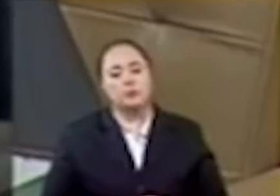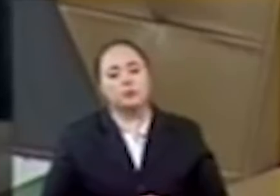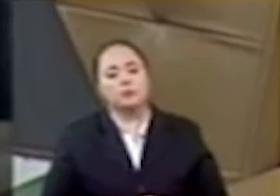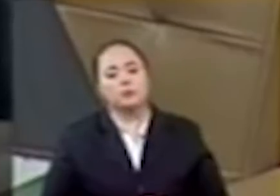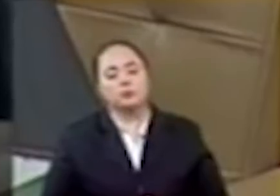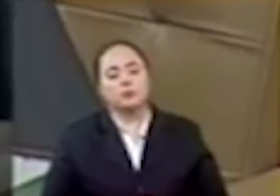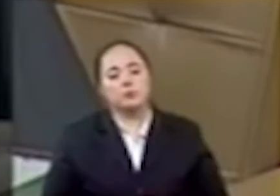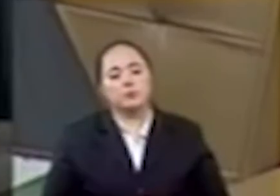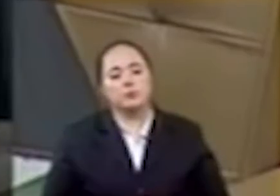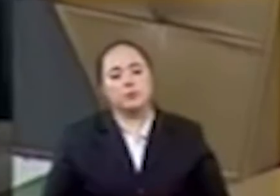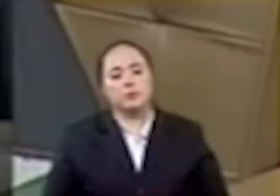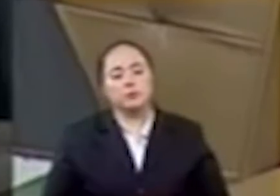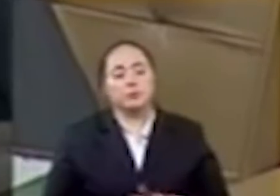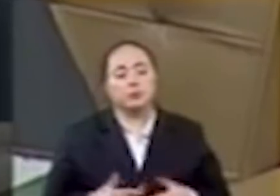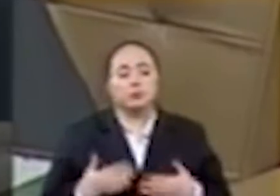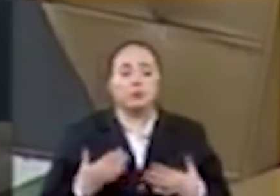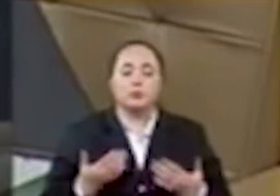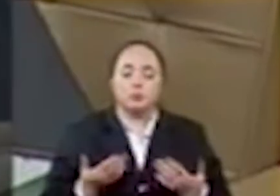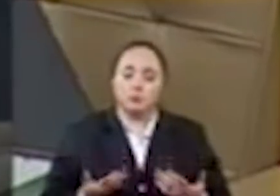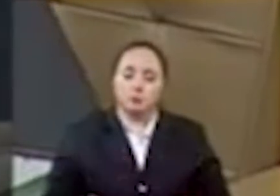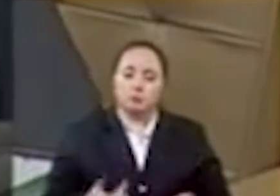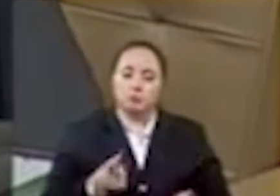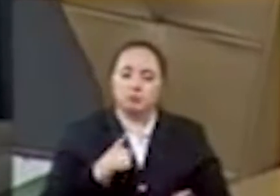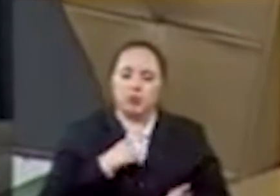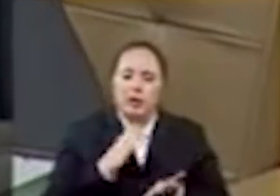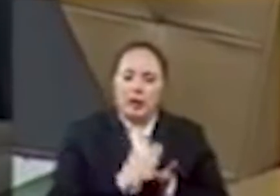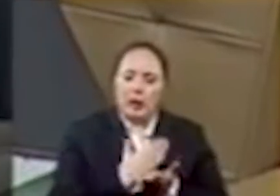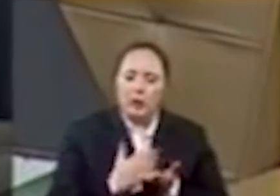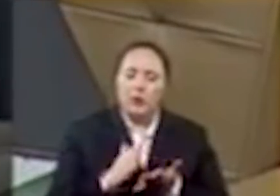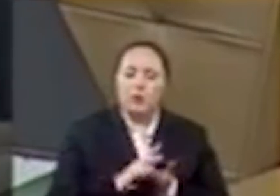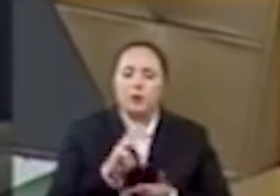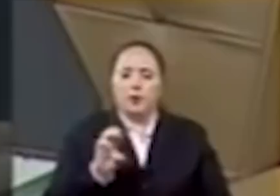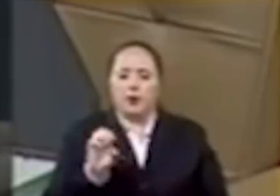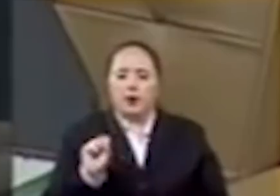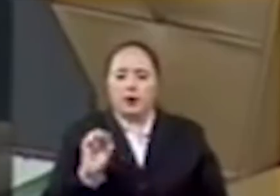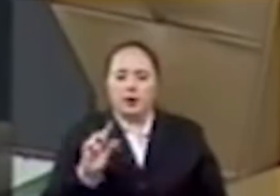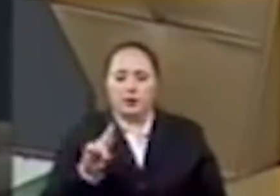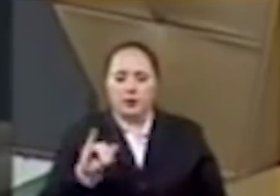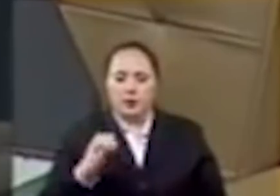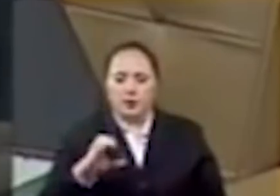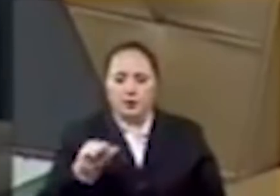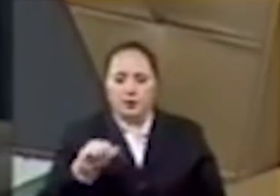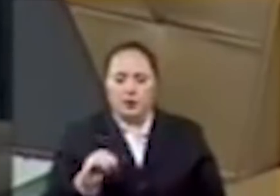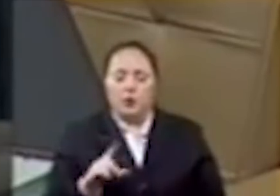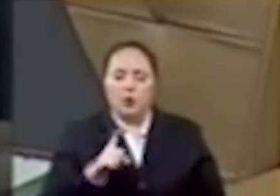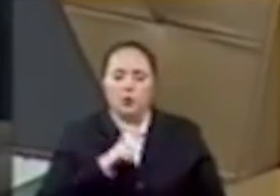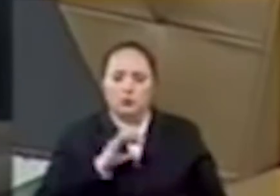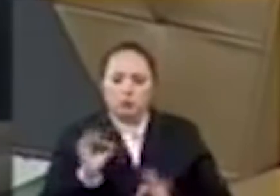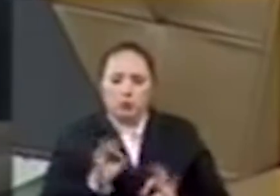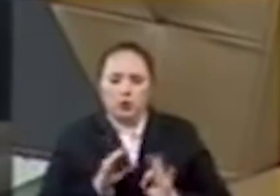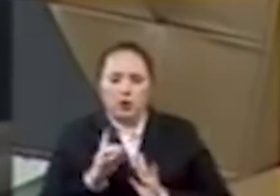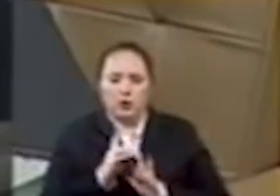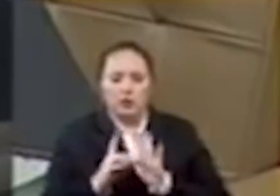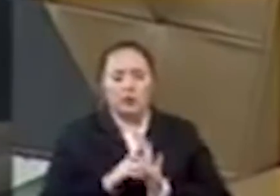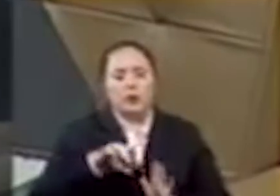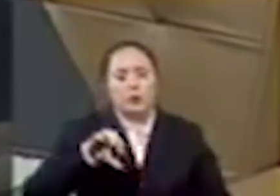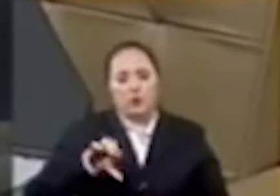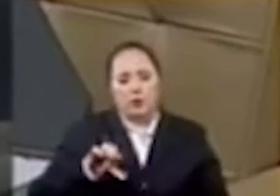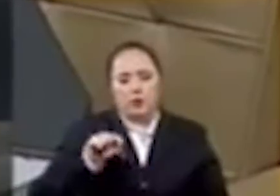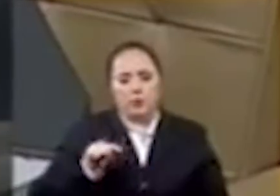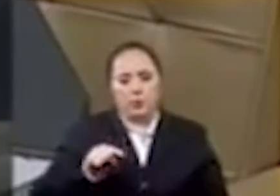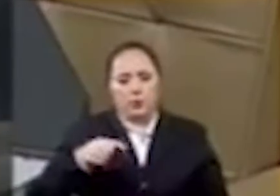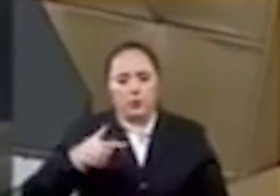embora guarde pessoalmente restrições com a política formulada no decreto 9.246